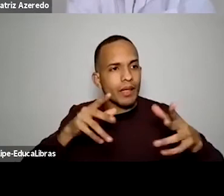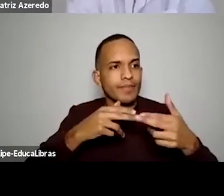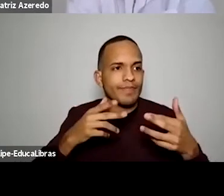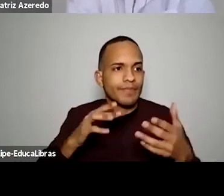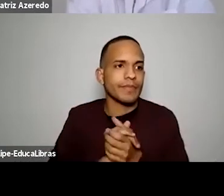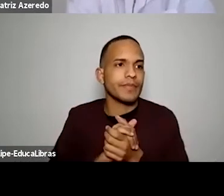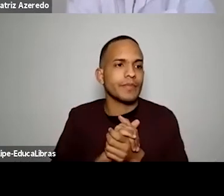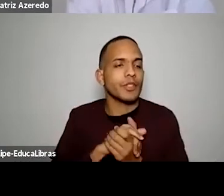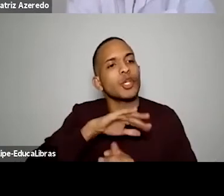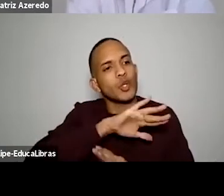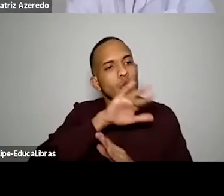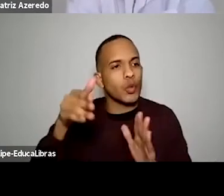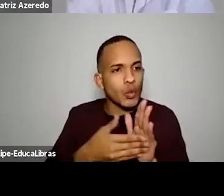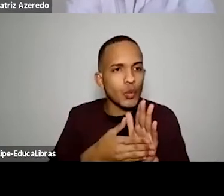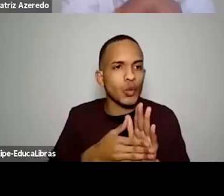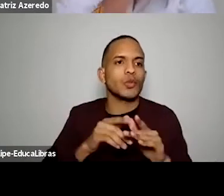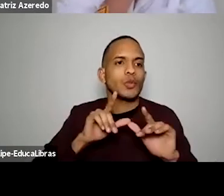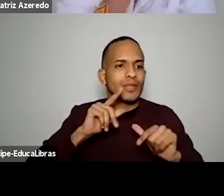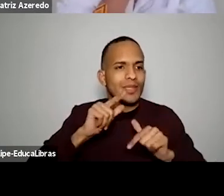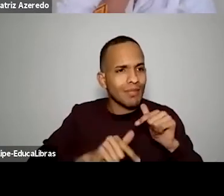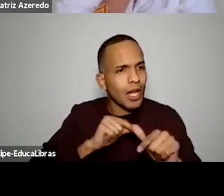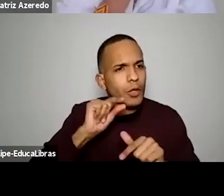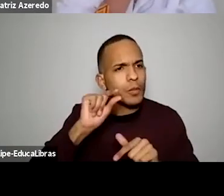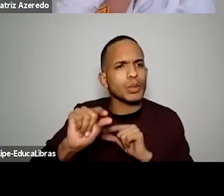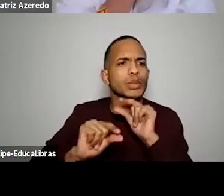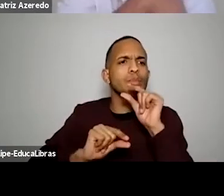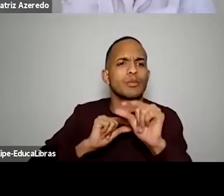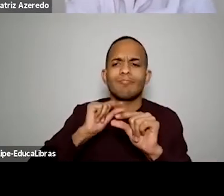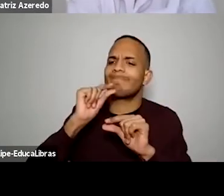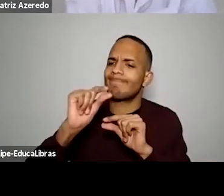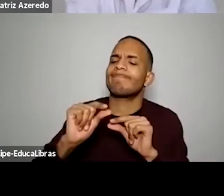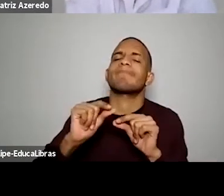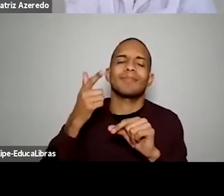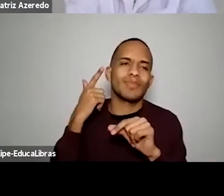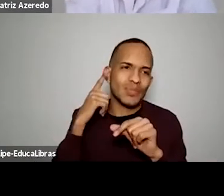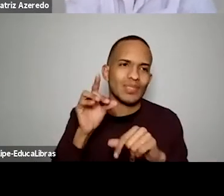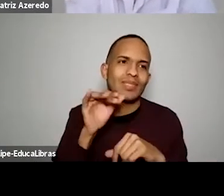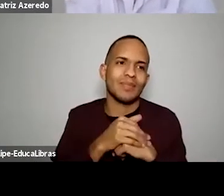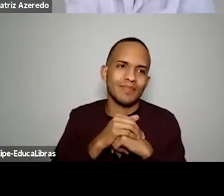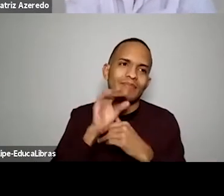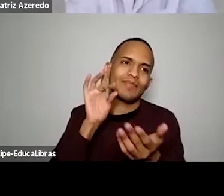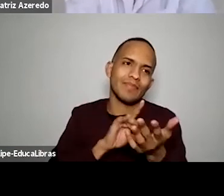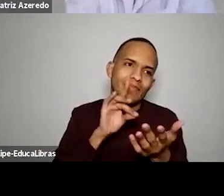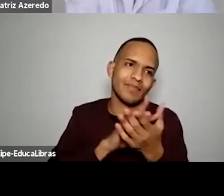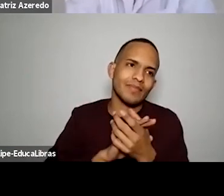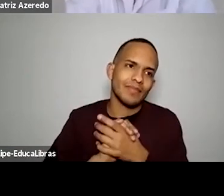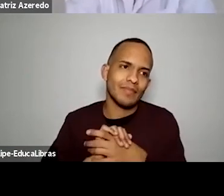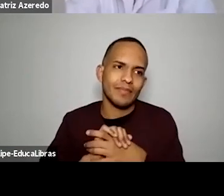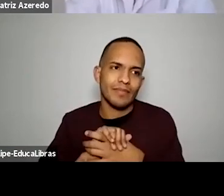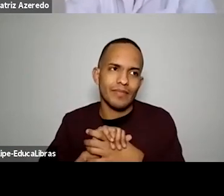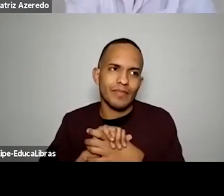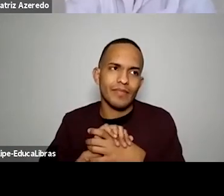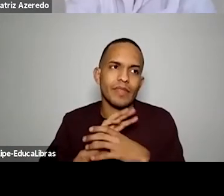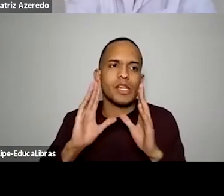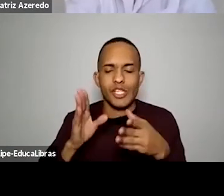todo mundo fizesse um pouquinho, né, eu acredito muito nisso, na gota mesmo e no papel... Como a Beatriz